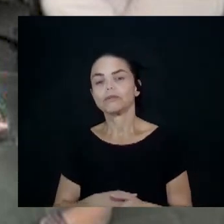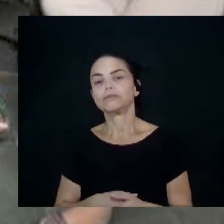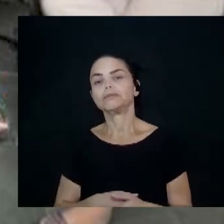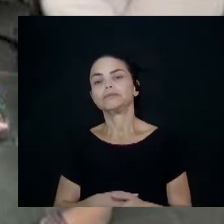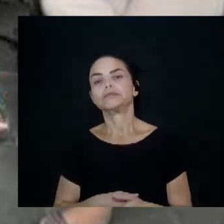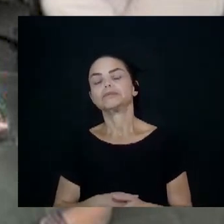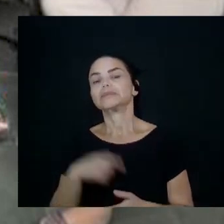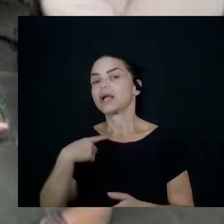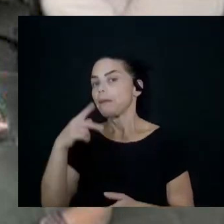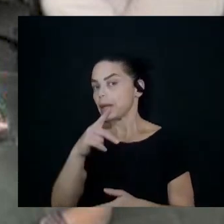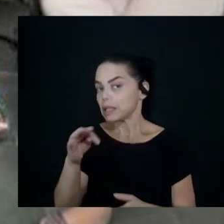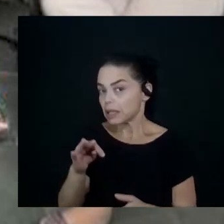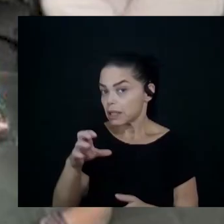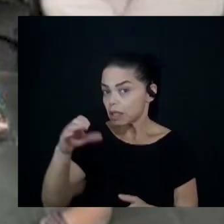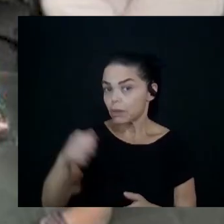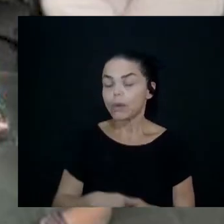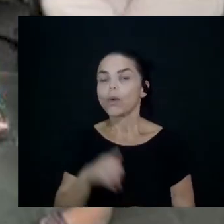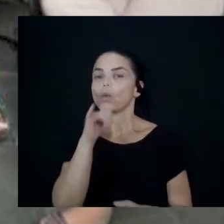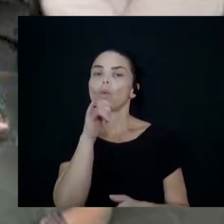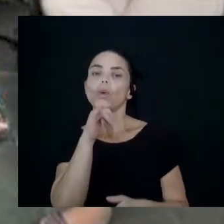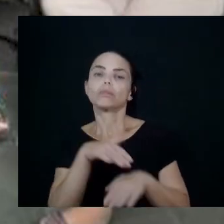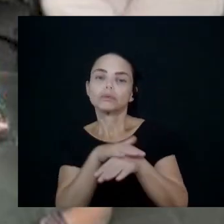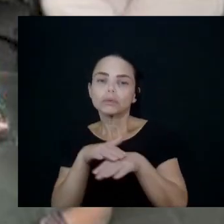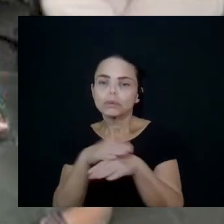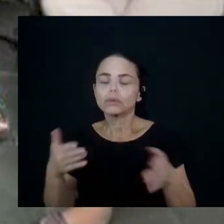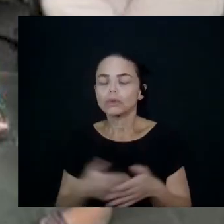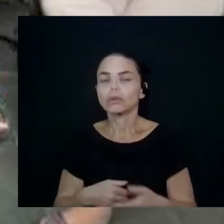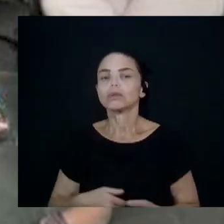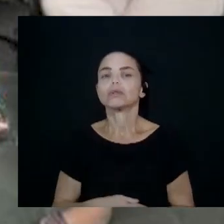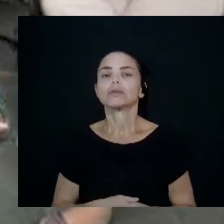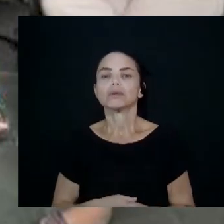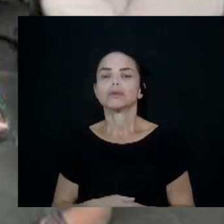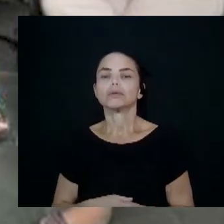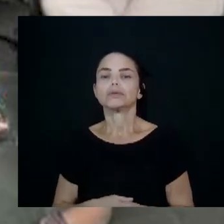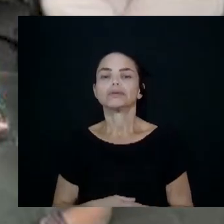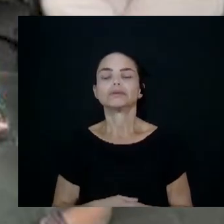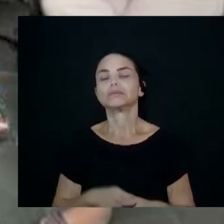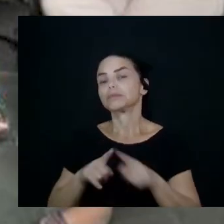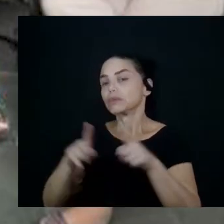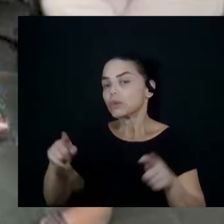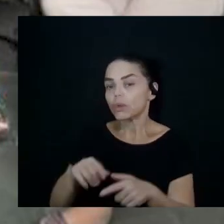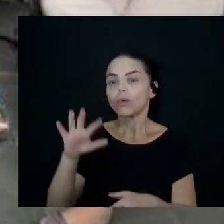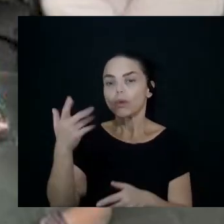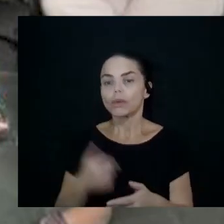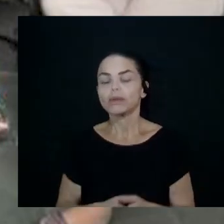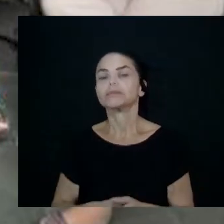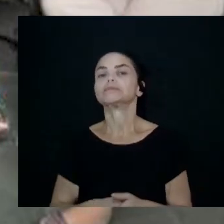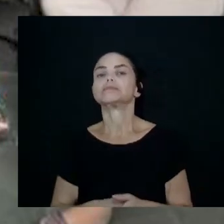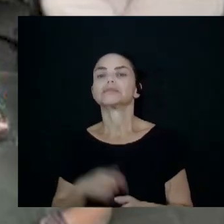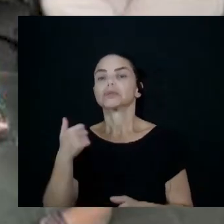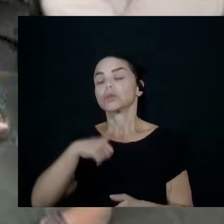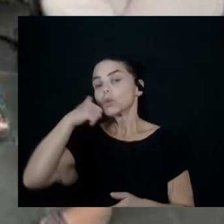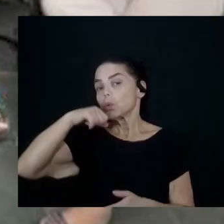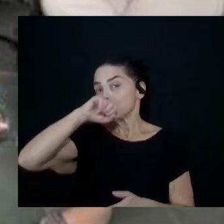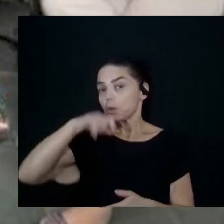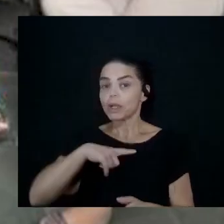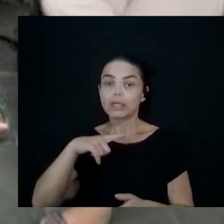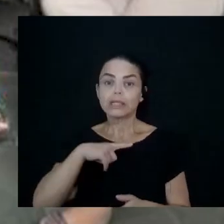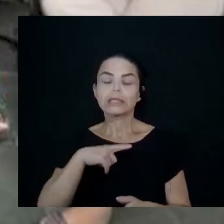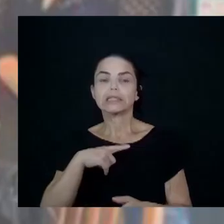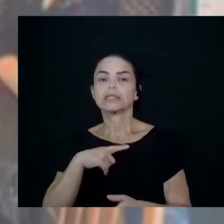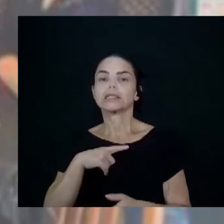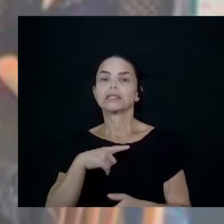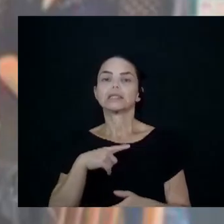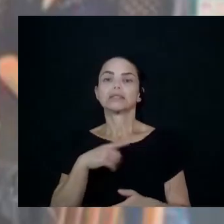com a Patrícia, por exemplo, né? Que nós conversamos agora há pouco. Mas aconteceu com outras mães que tinha